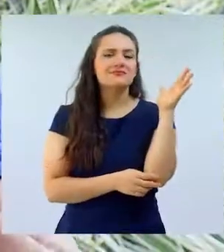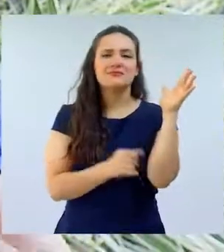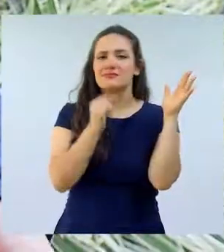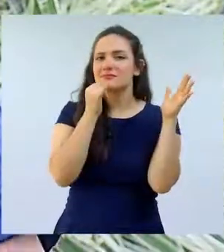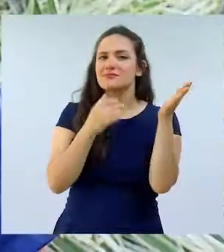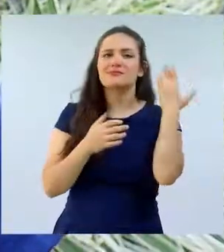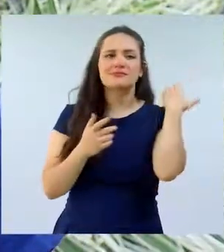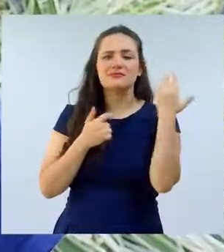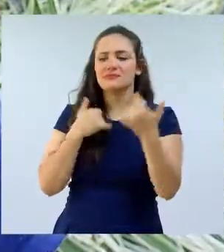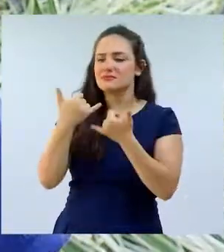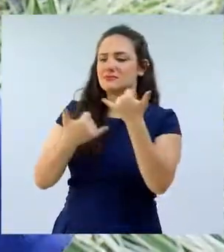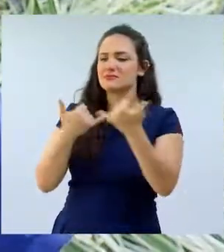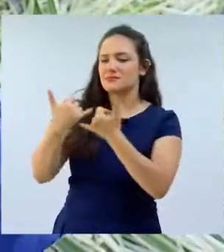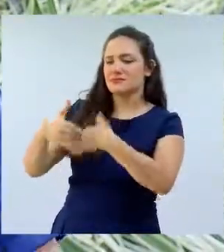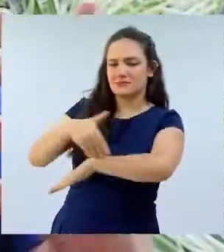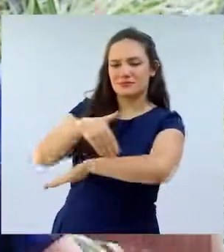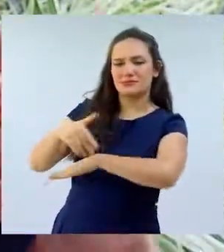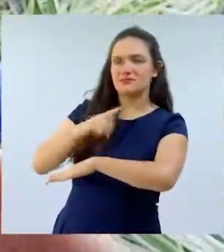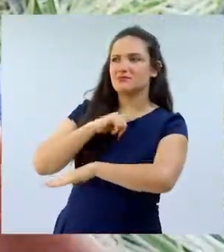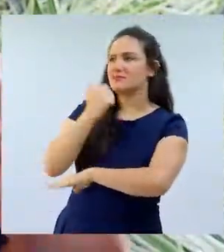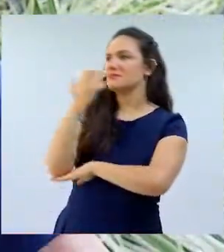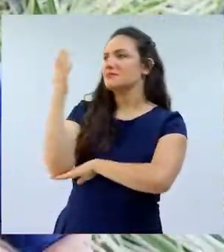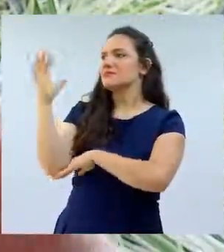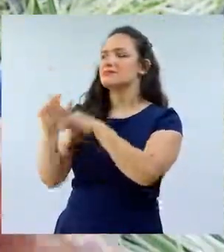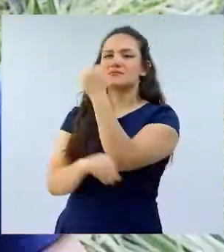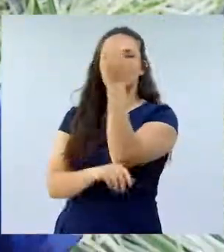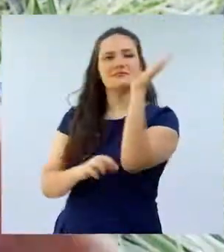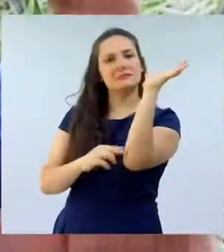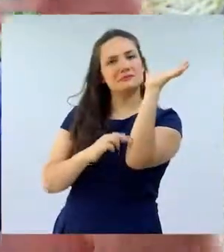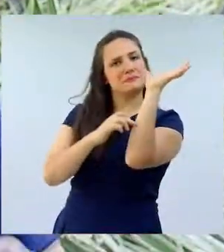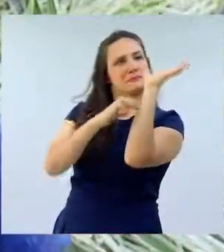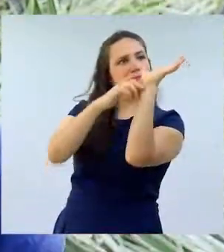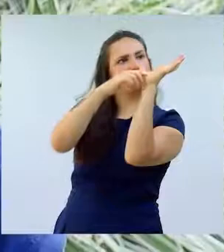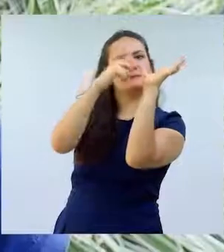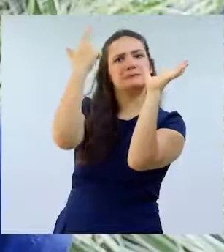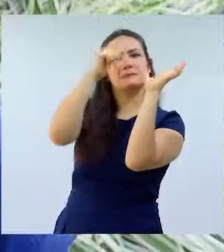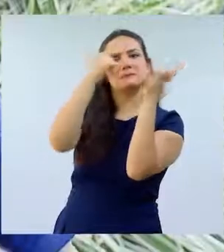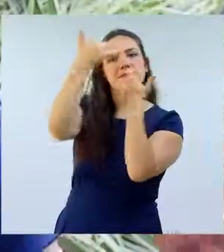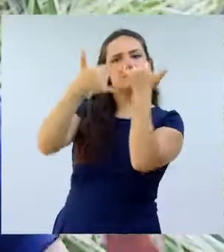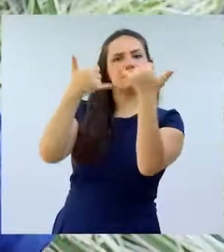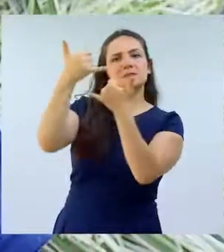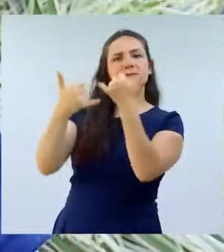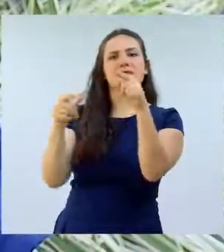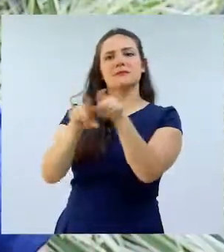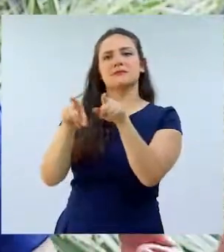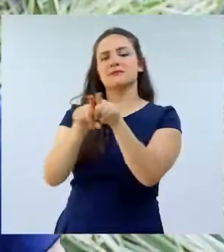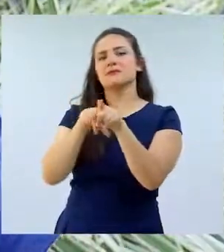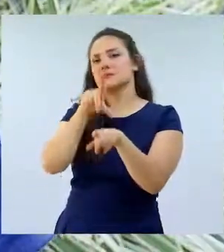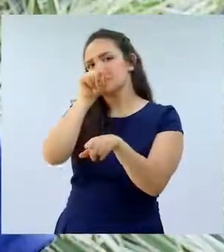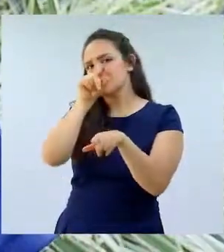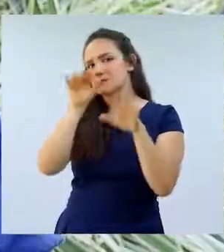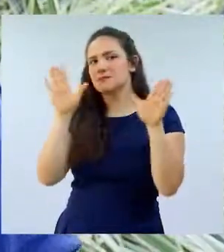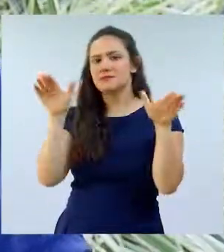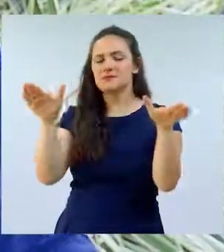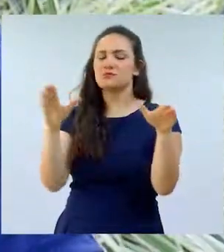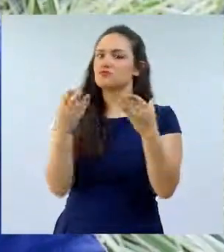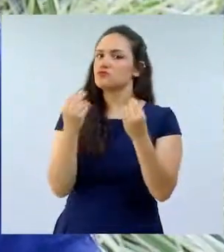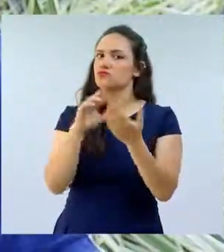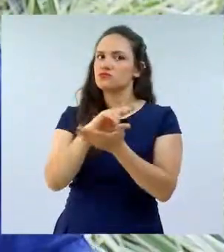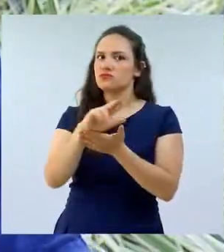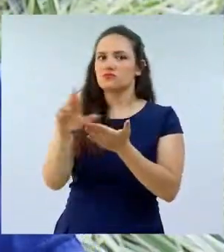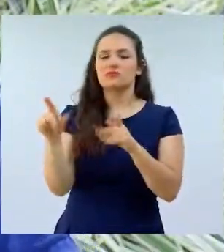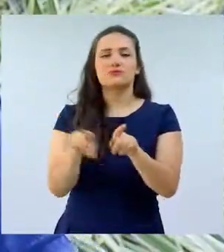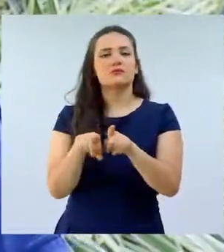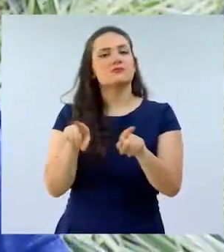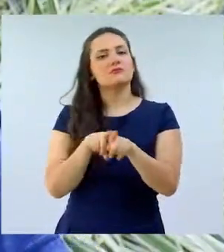gente brincava. Ela tinha muita árvore que a gente subia, descia, e a quantidade de aves, de plantas era imensa aqui. E